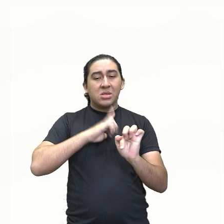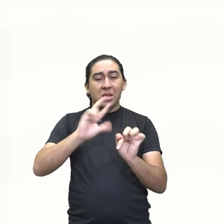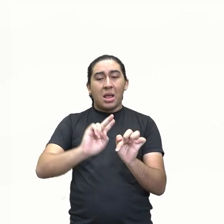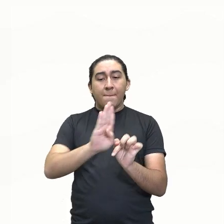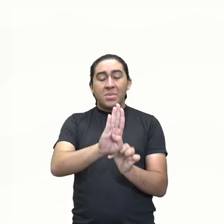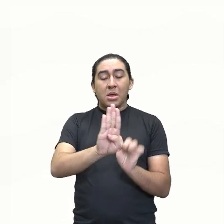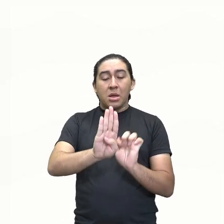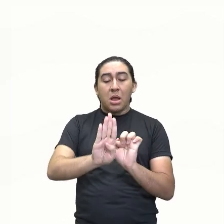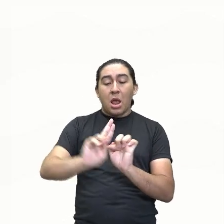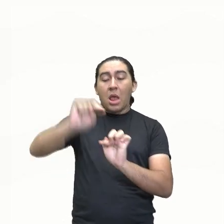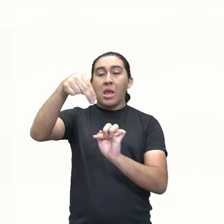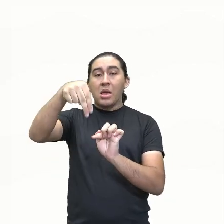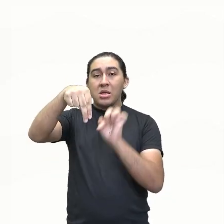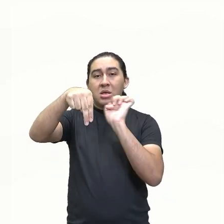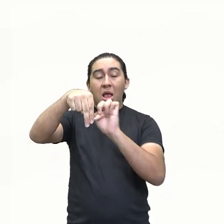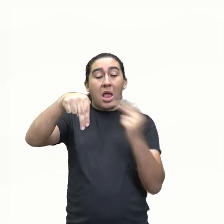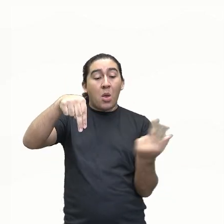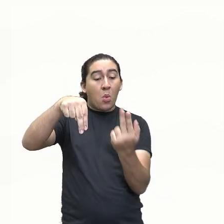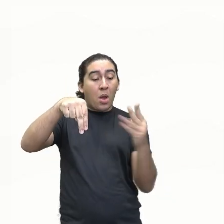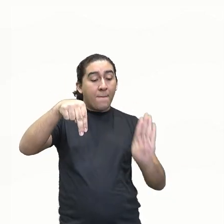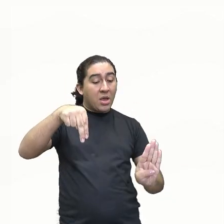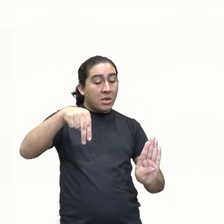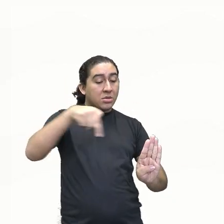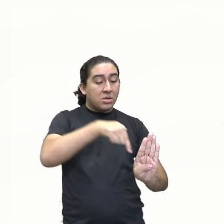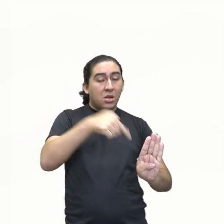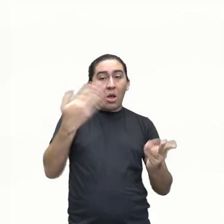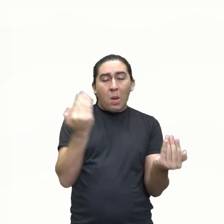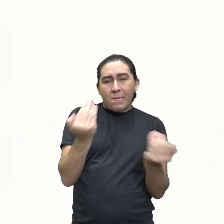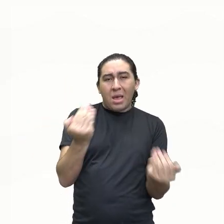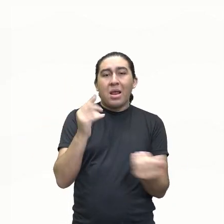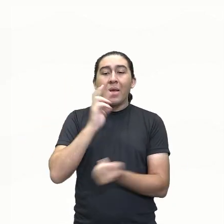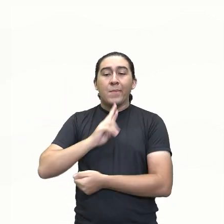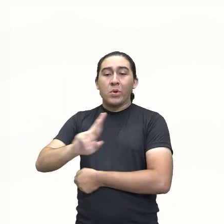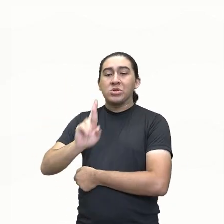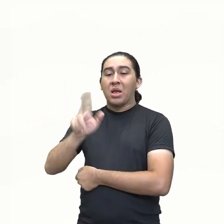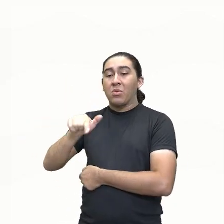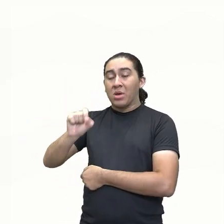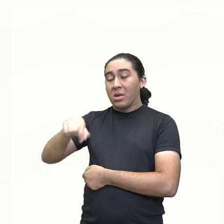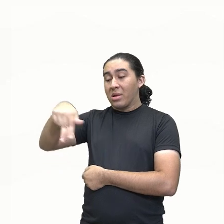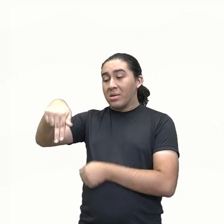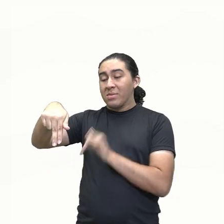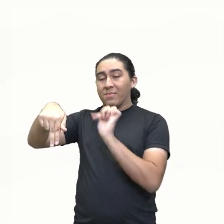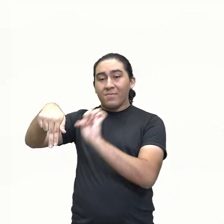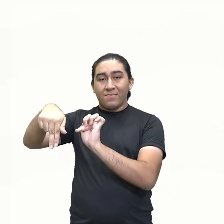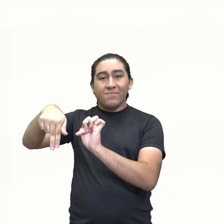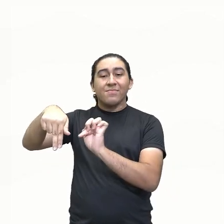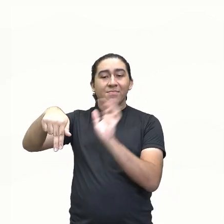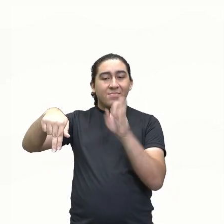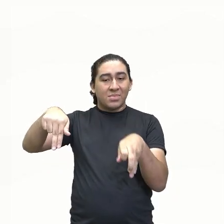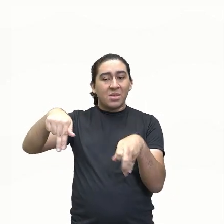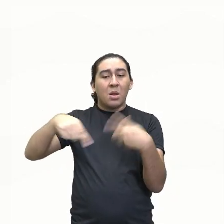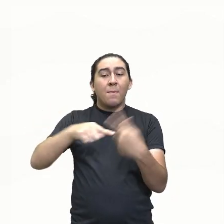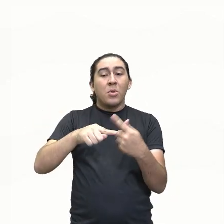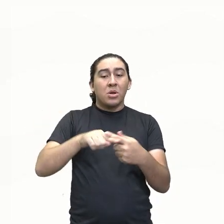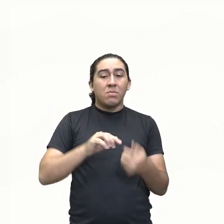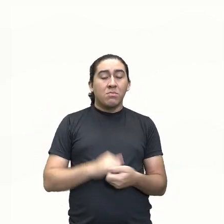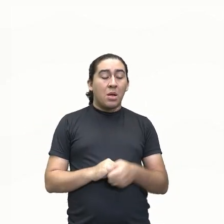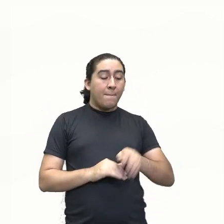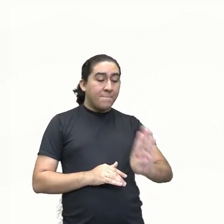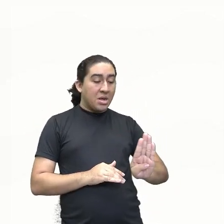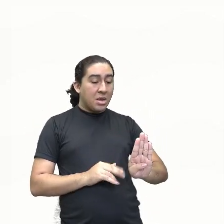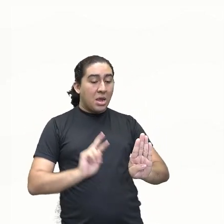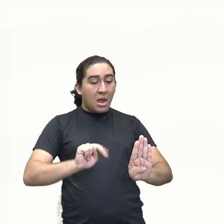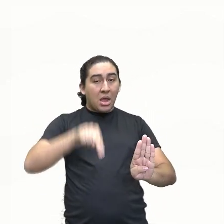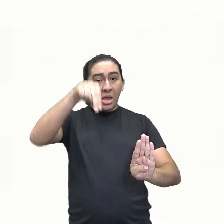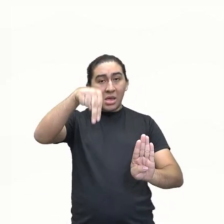expoente que é igual à base, significa que o resultado vai ser esse expoente aqui, ó. tá? Porque b